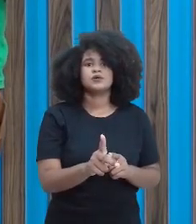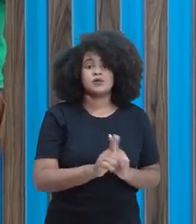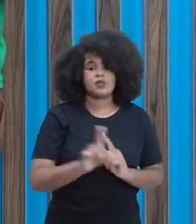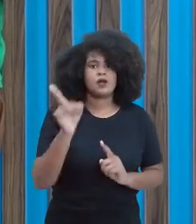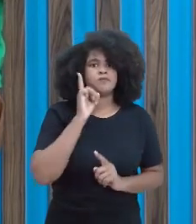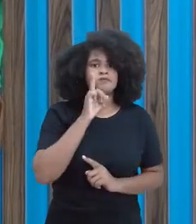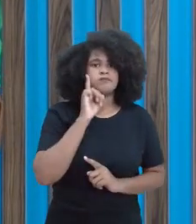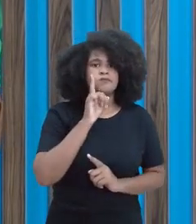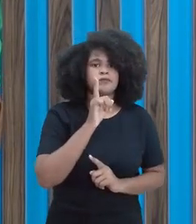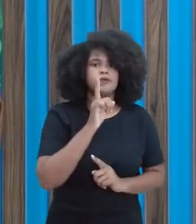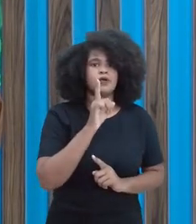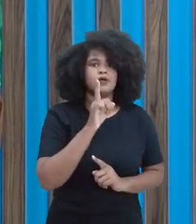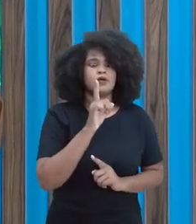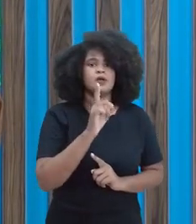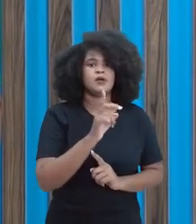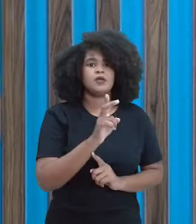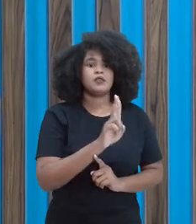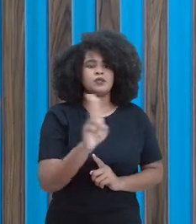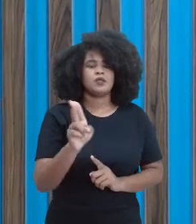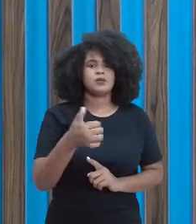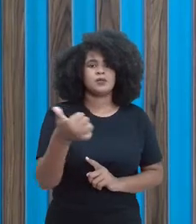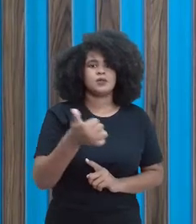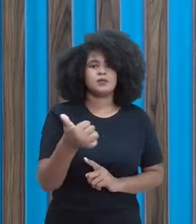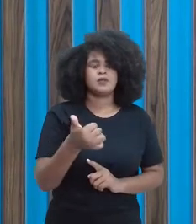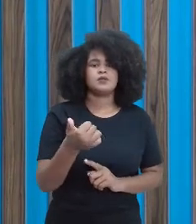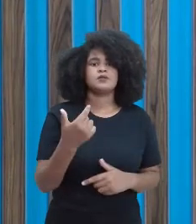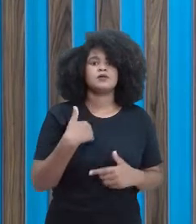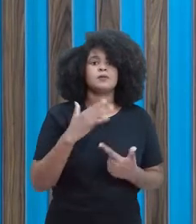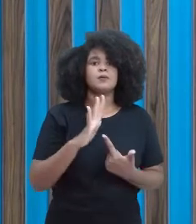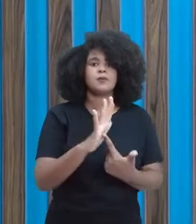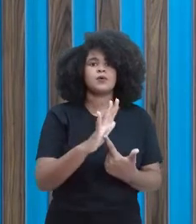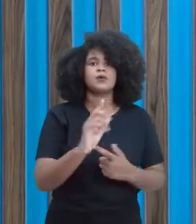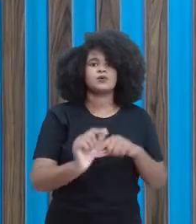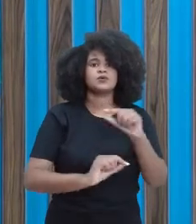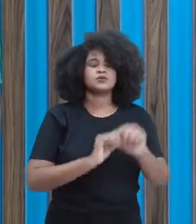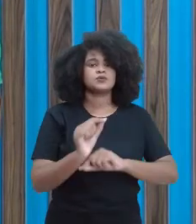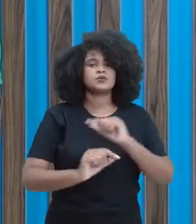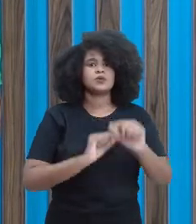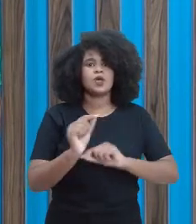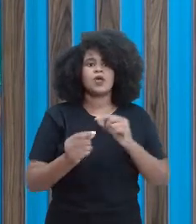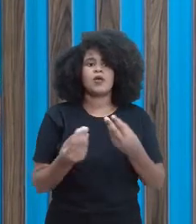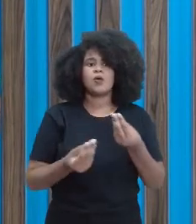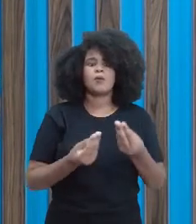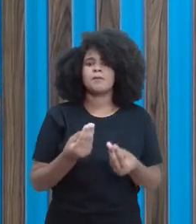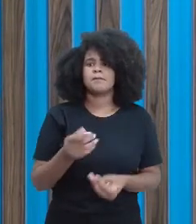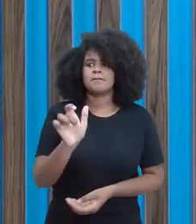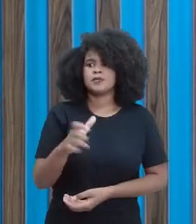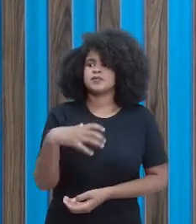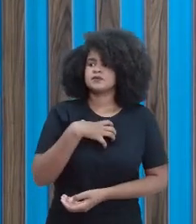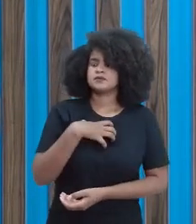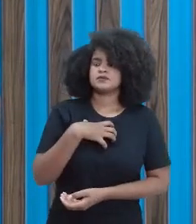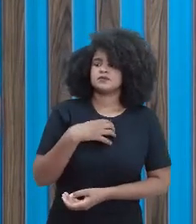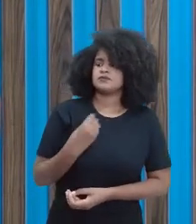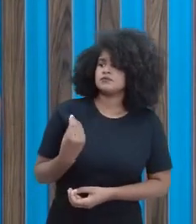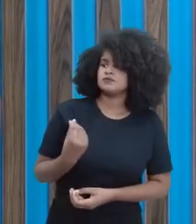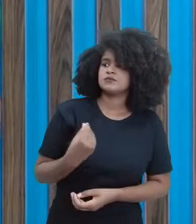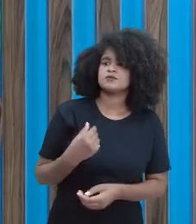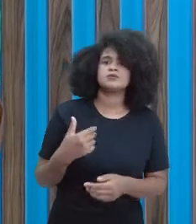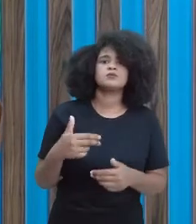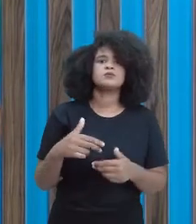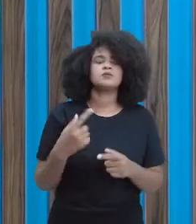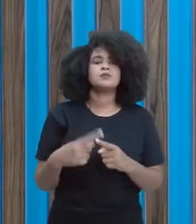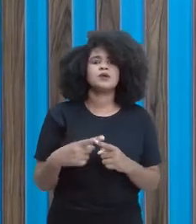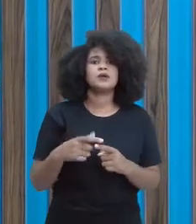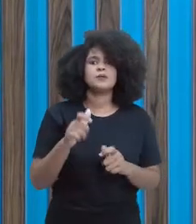da universidade pelo primeiro nome. E ele mostra a reação da pessoa, ele filma a reação da pessoa. Então, é interessante, porque a pessoa